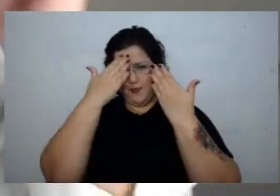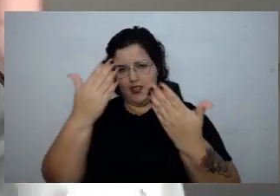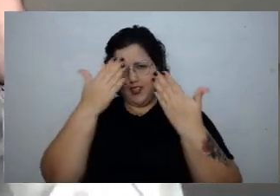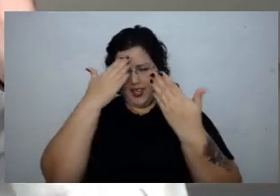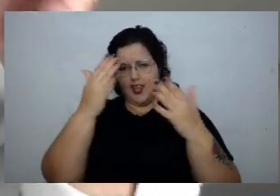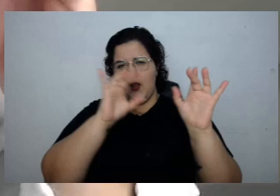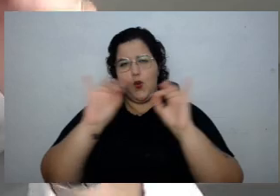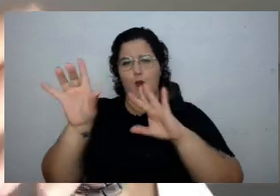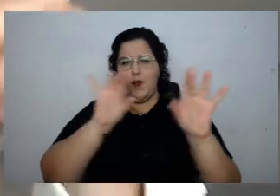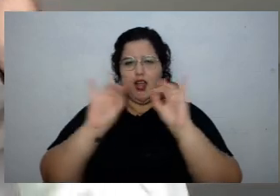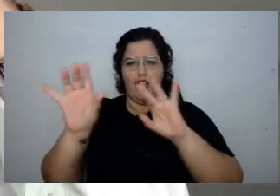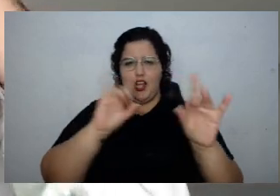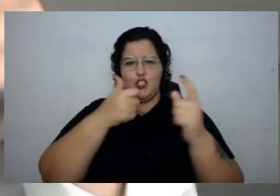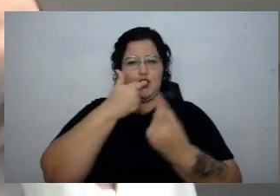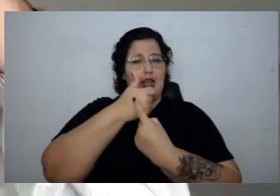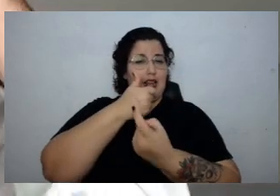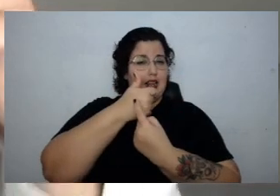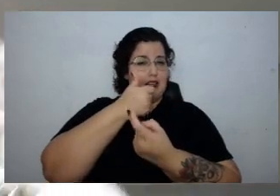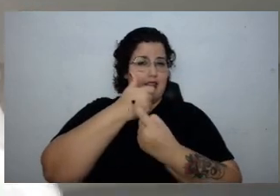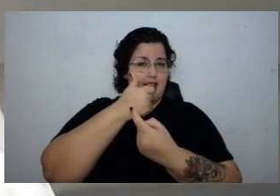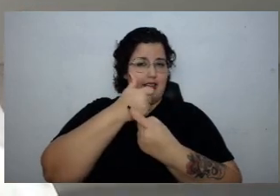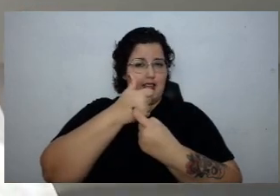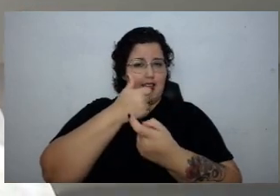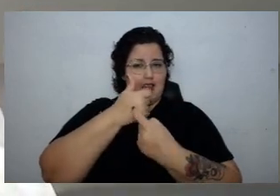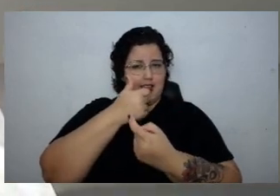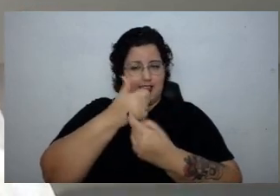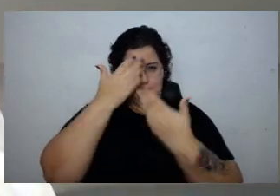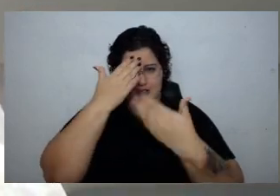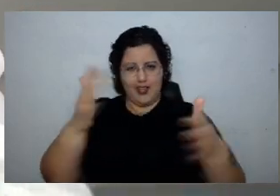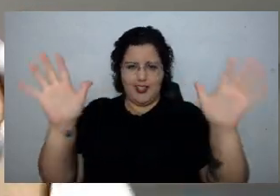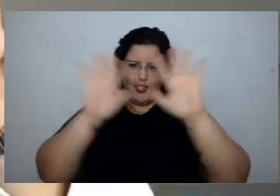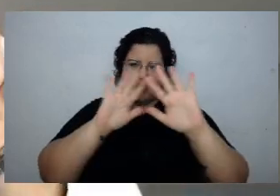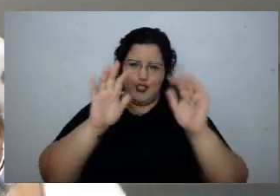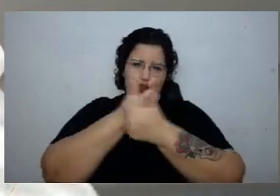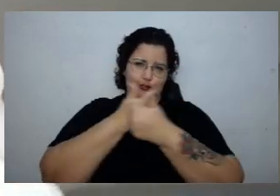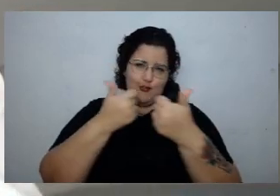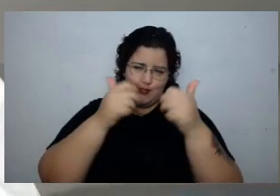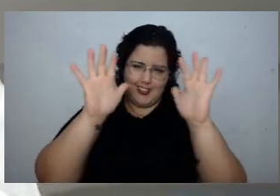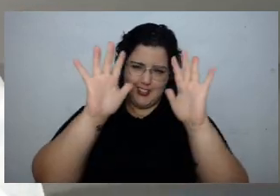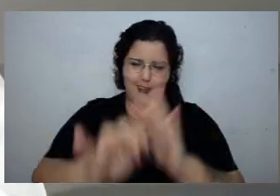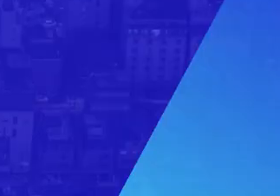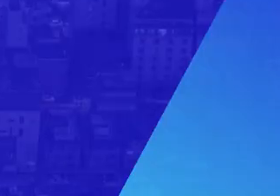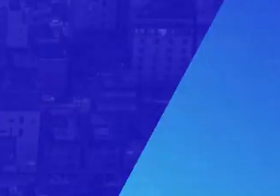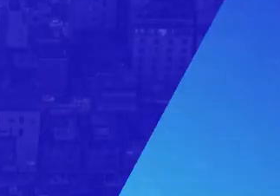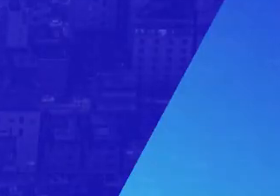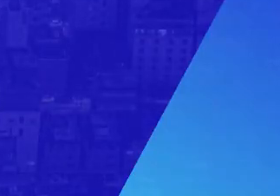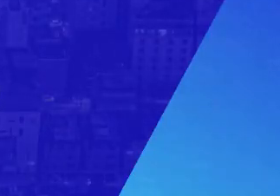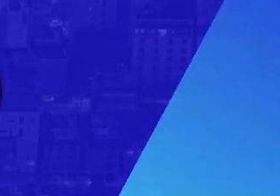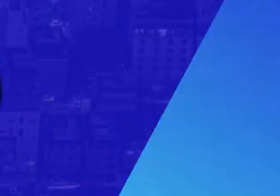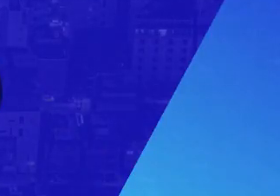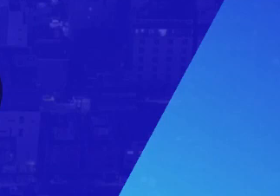vocês. Compartilhe essa transmissão, deixa o like, o joinha. Obrigado, tchau, fui. Valeu, gente. Obrigado.